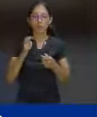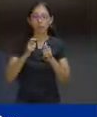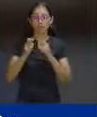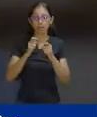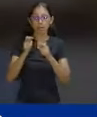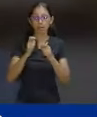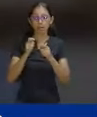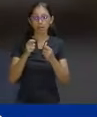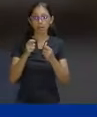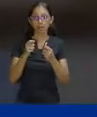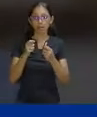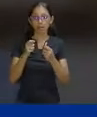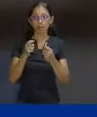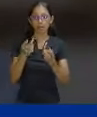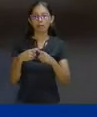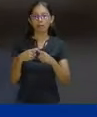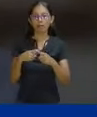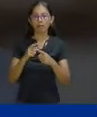R$ 260 mil.